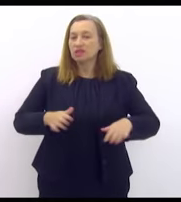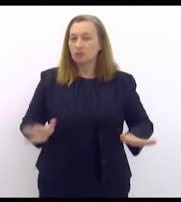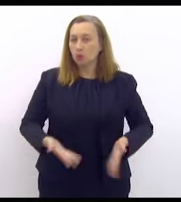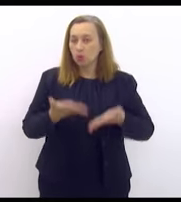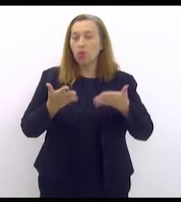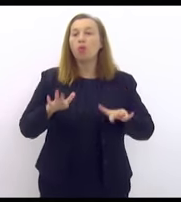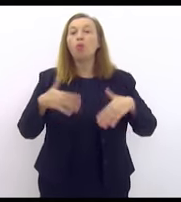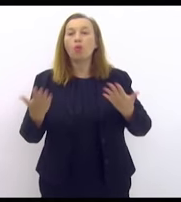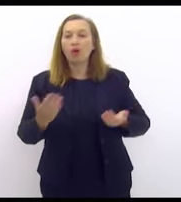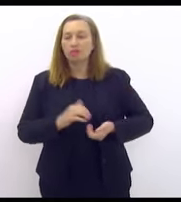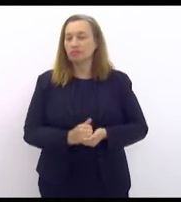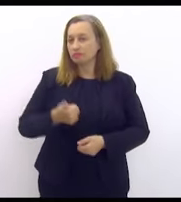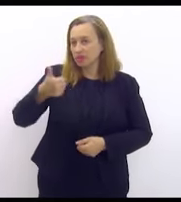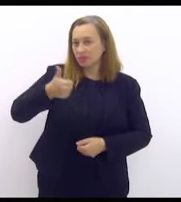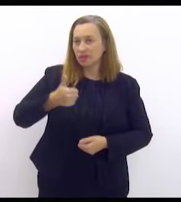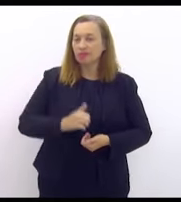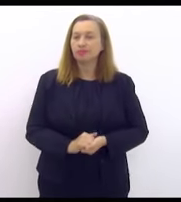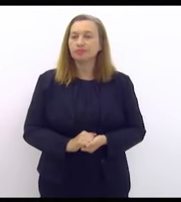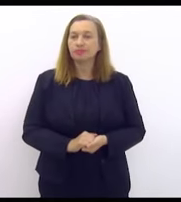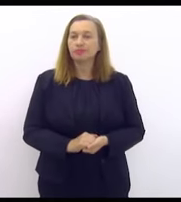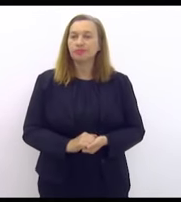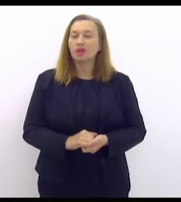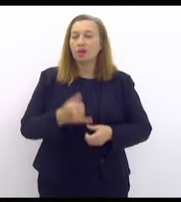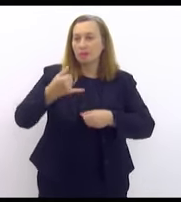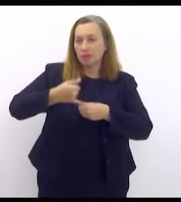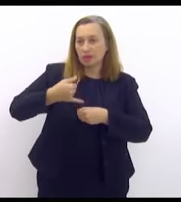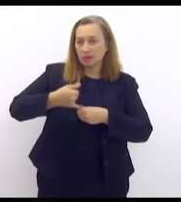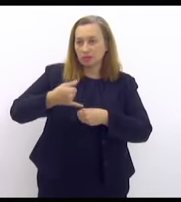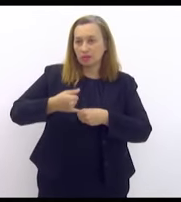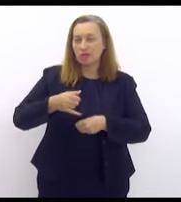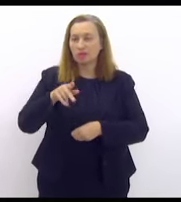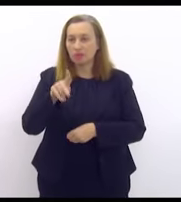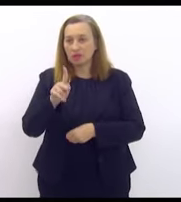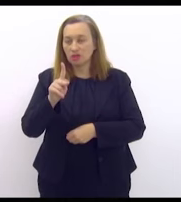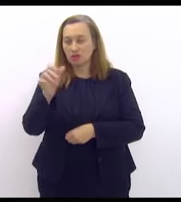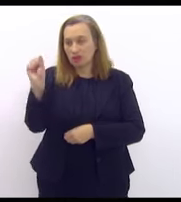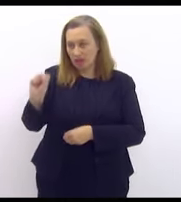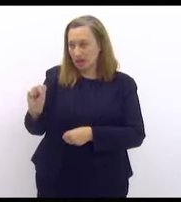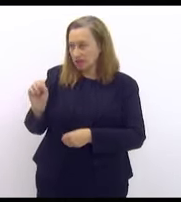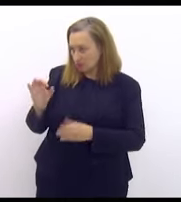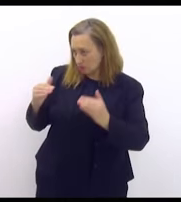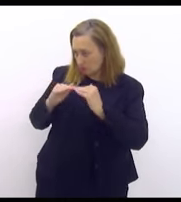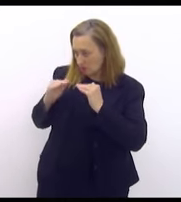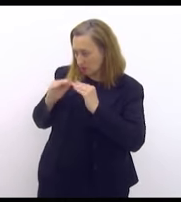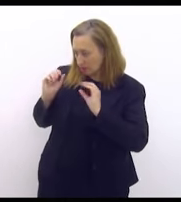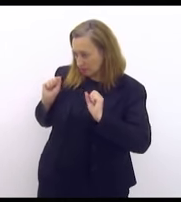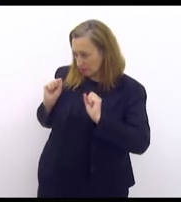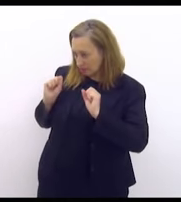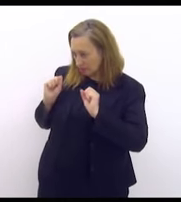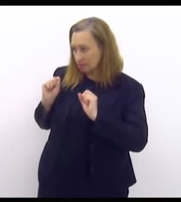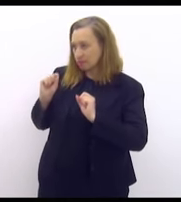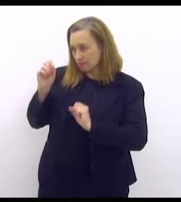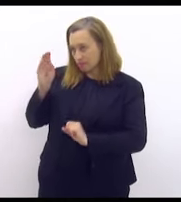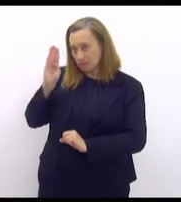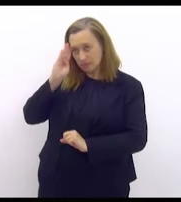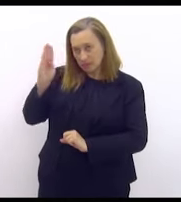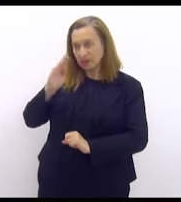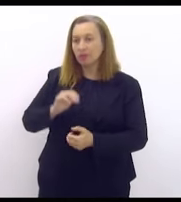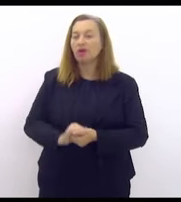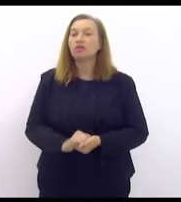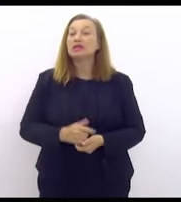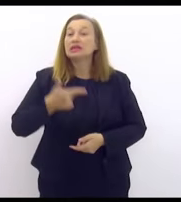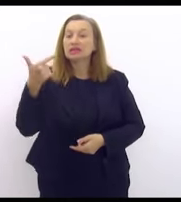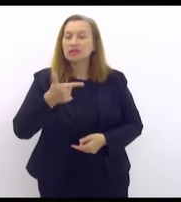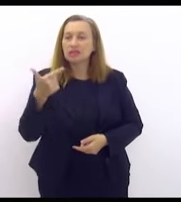Então, quais são? Primeiro, complexo petróleo e gás. Concorda, Cozzolino? É fundamental. É o que nós temos para apresentar.